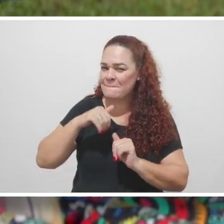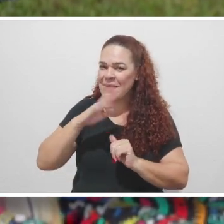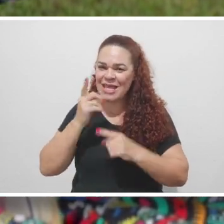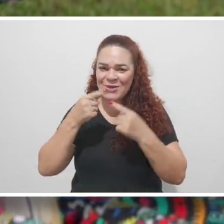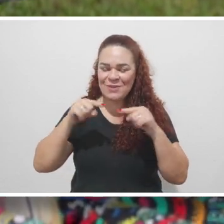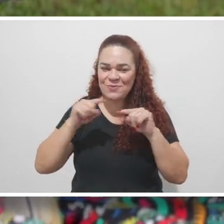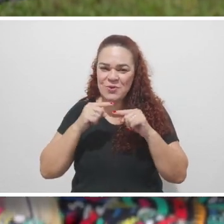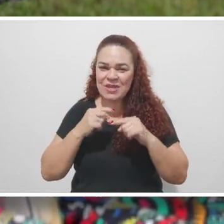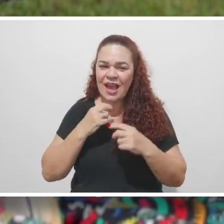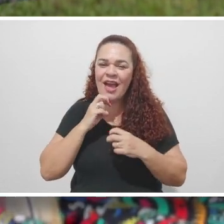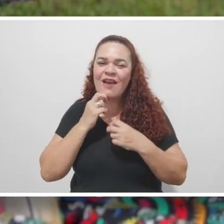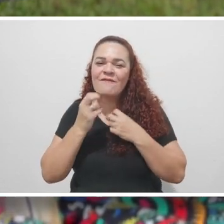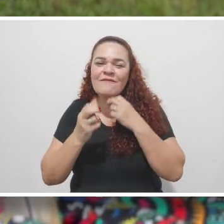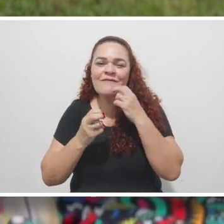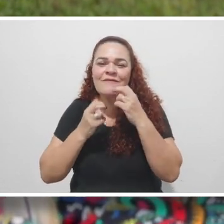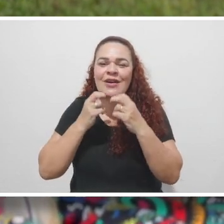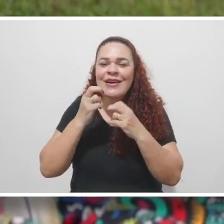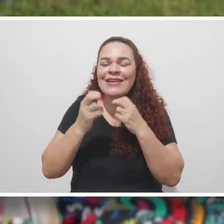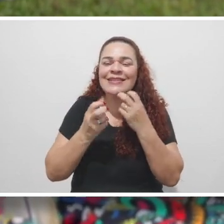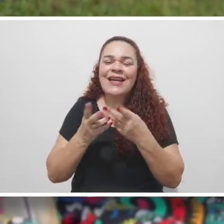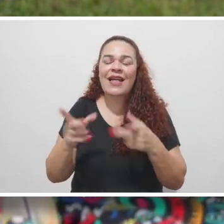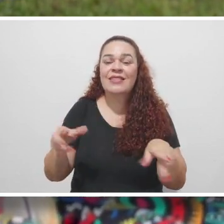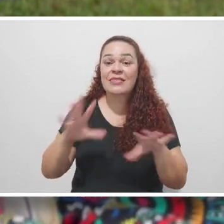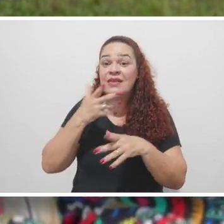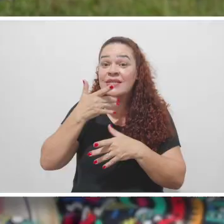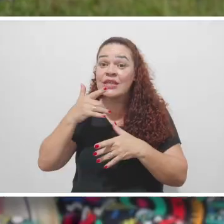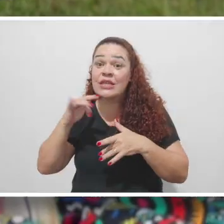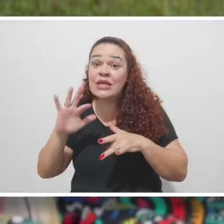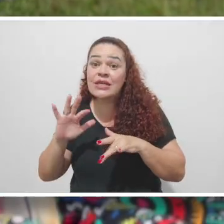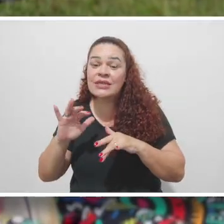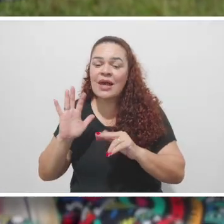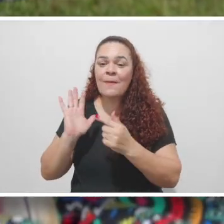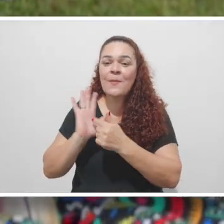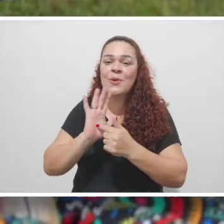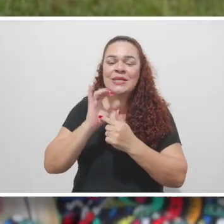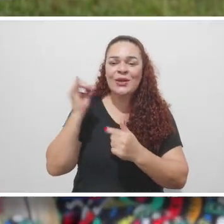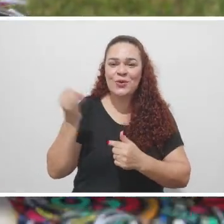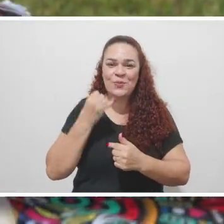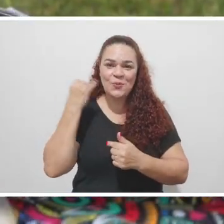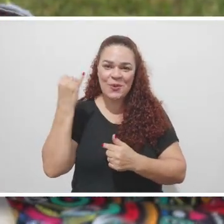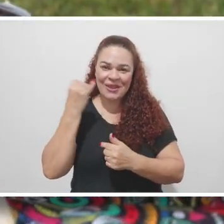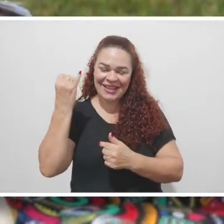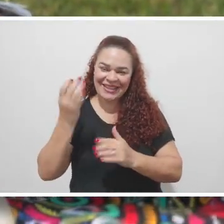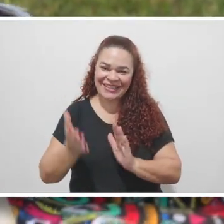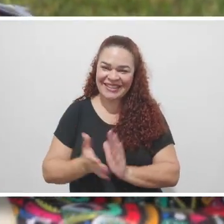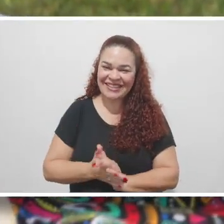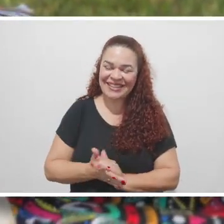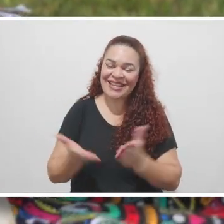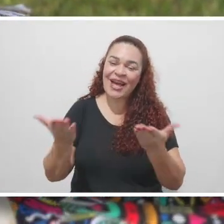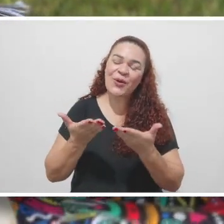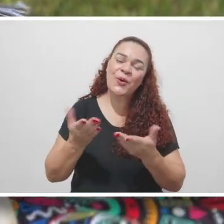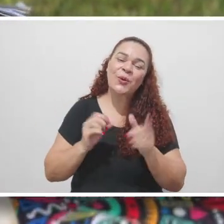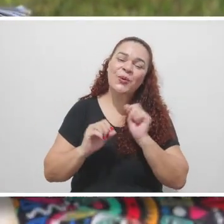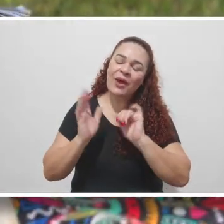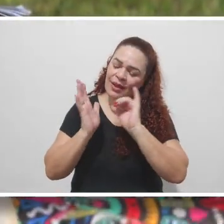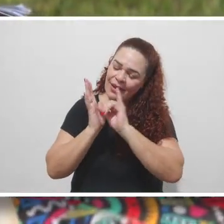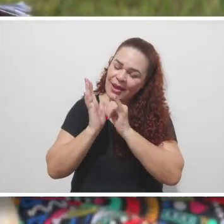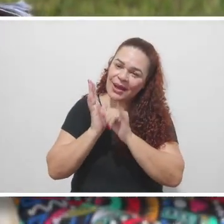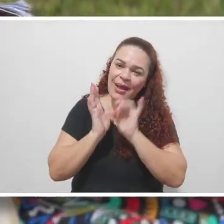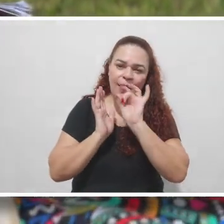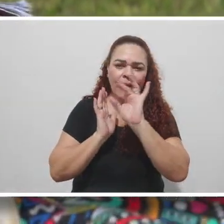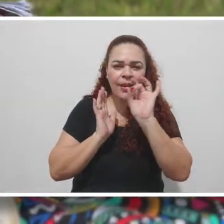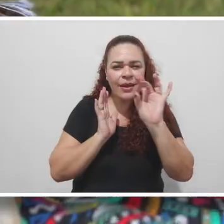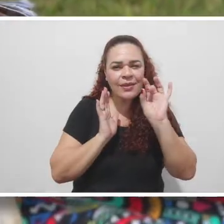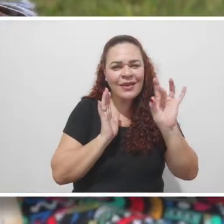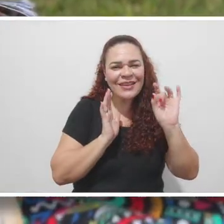é a voz de todas as crianças em um lembrete que elas têm sempre algo importante para dizer. E assim, com cada conto, cada